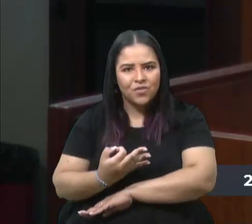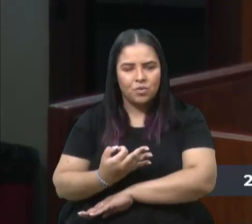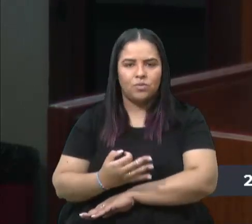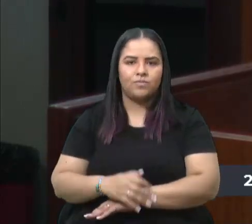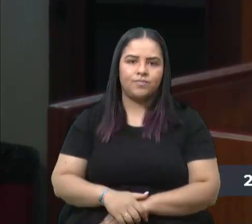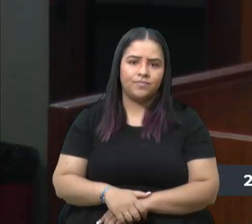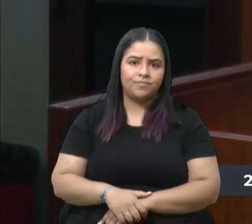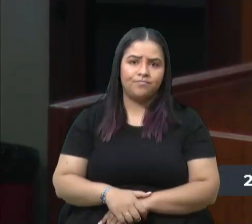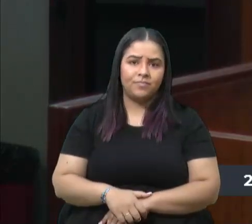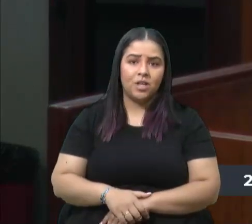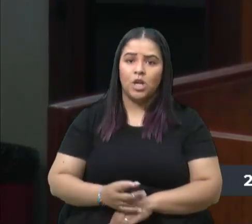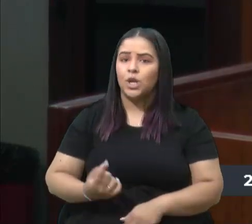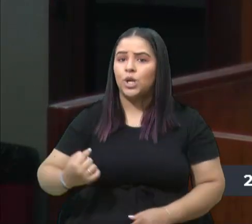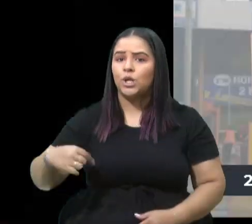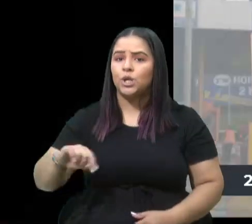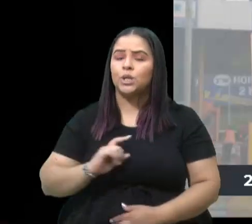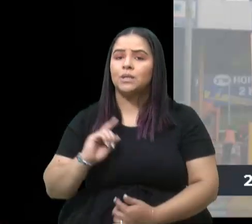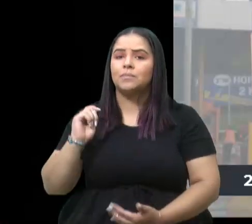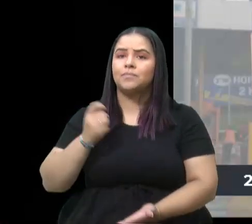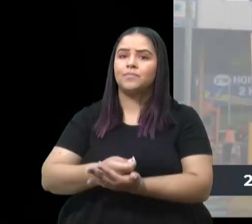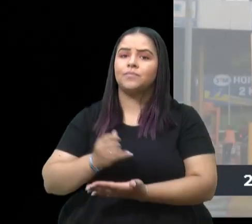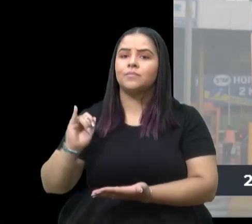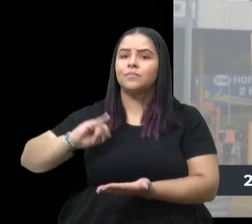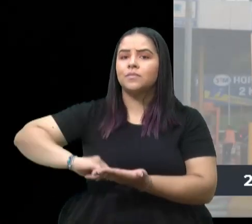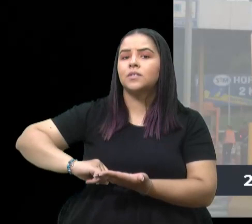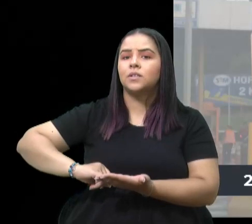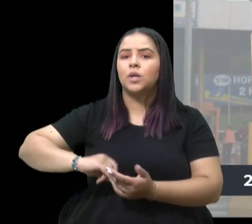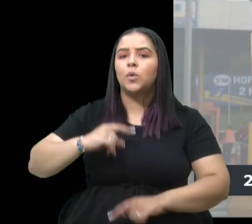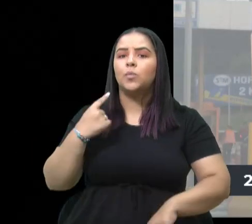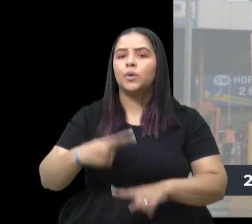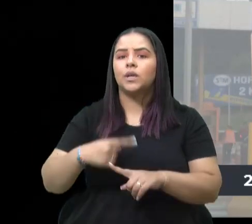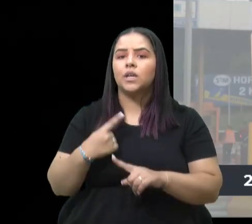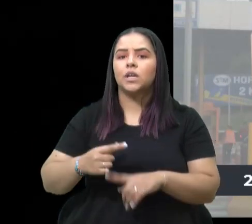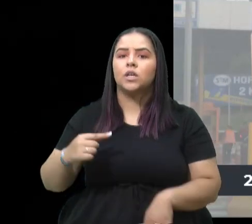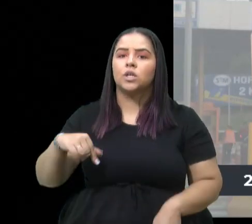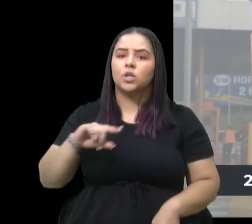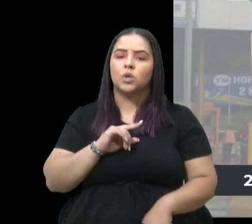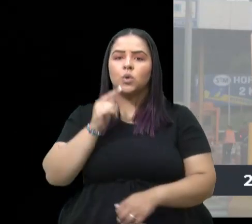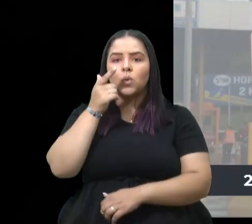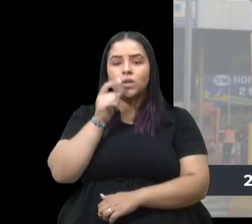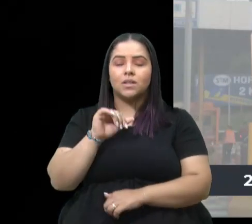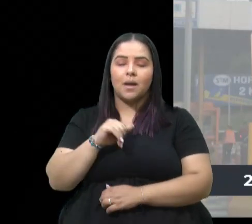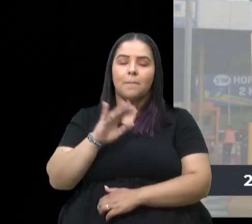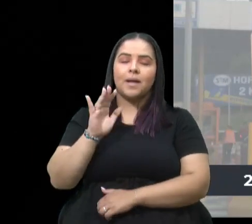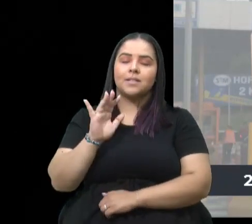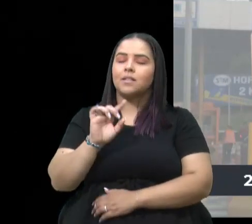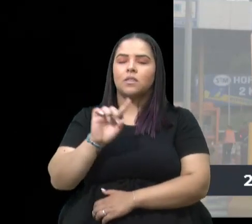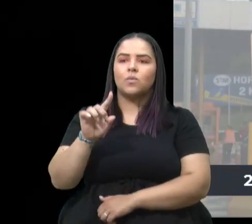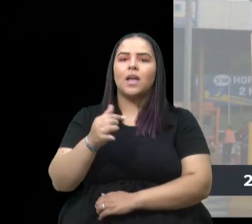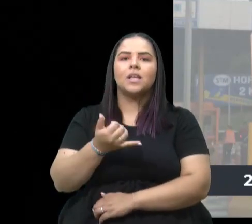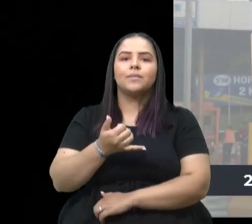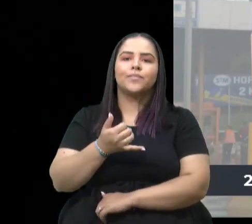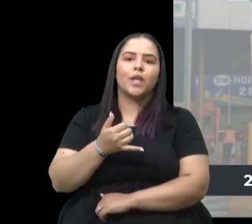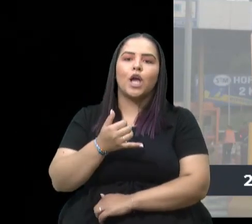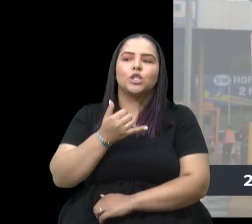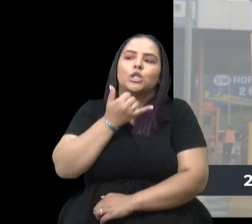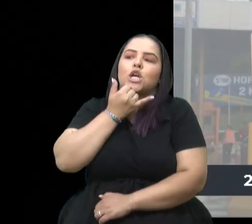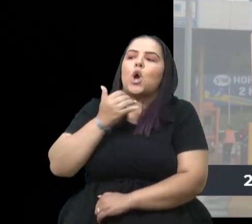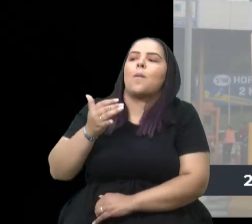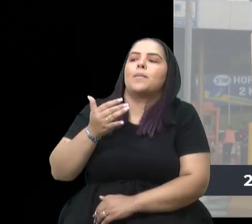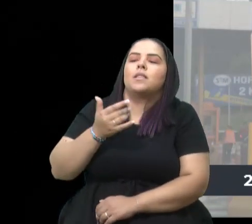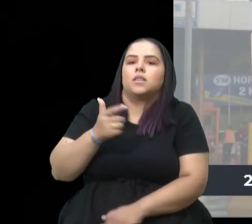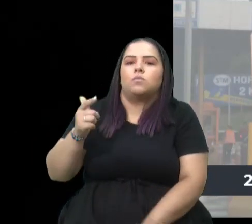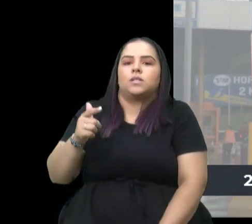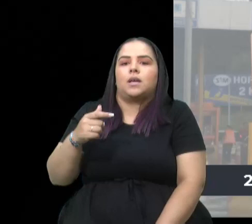deveria, porque a gente paga nossos impostos justamente para que nos dê condições. Então, não é desculpa. Não tem o pedágio, tem